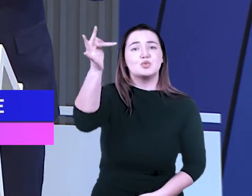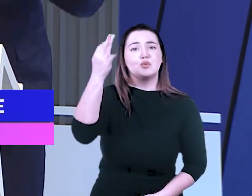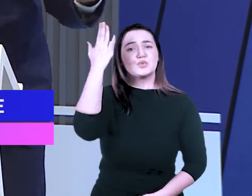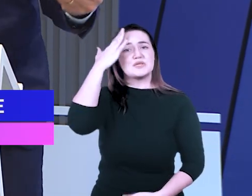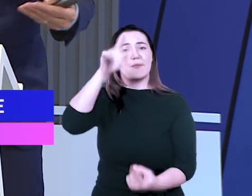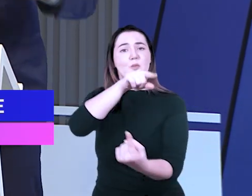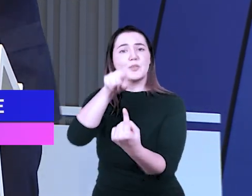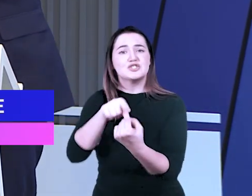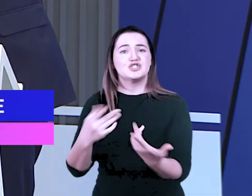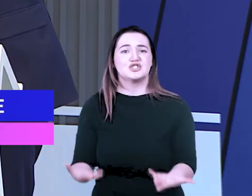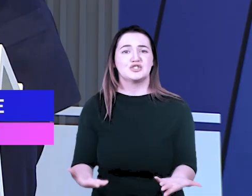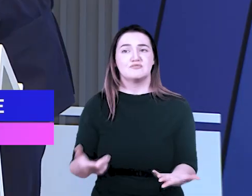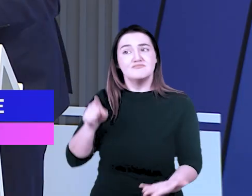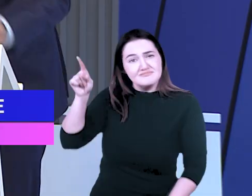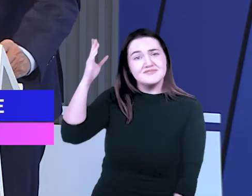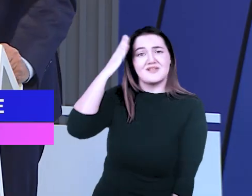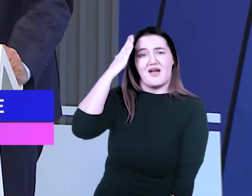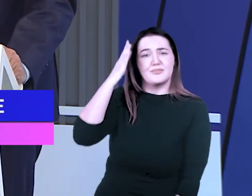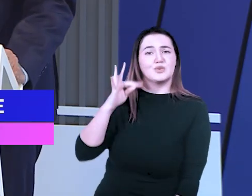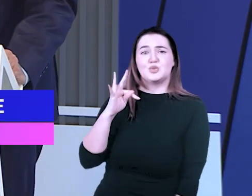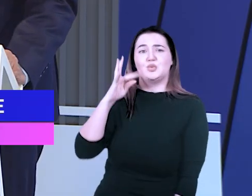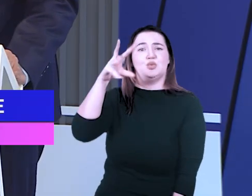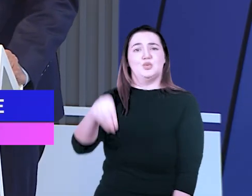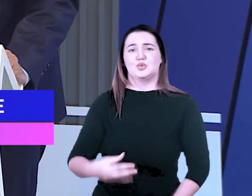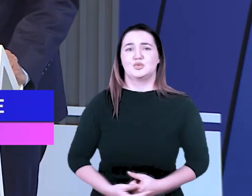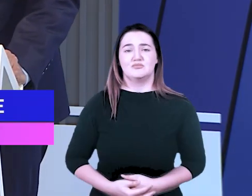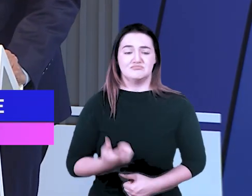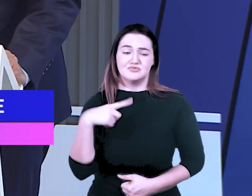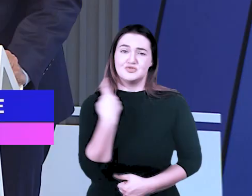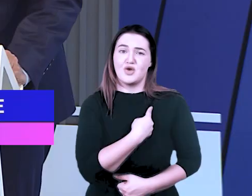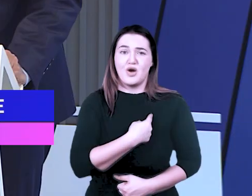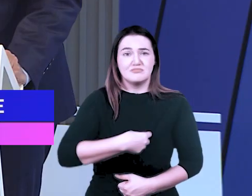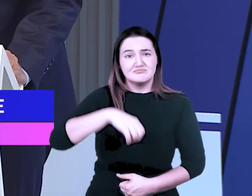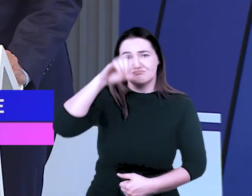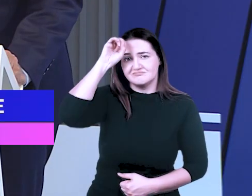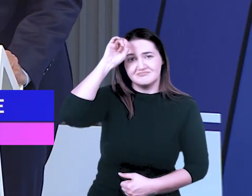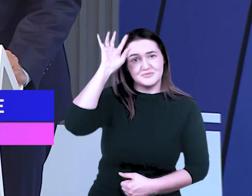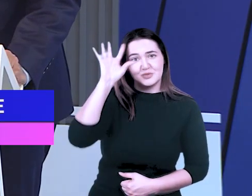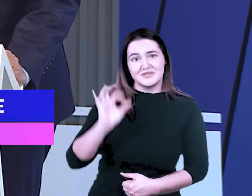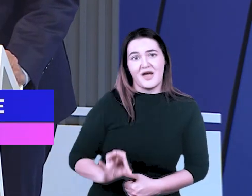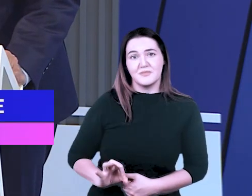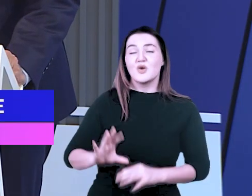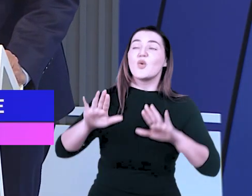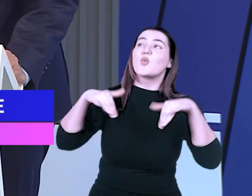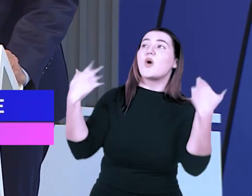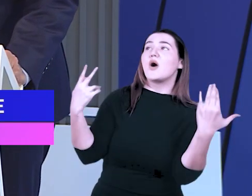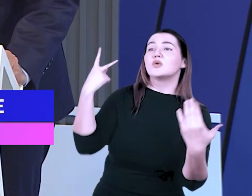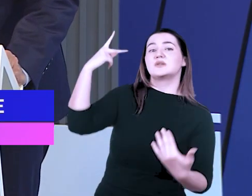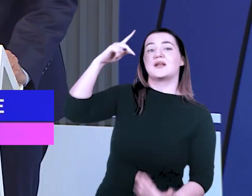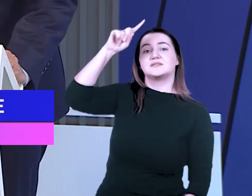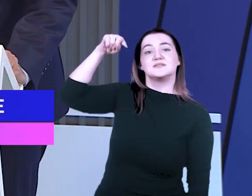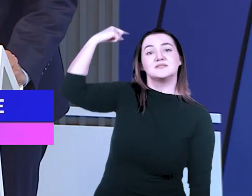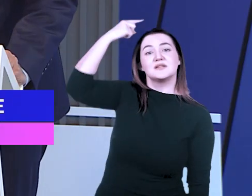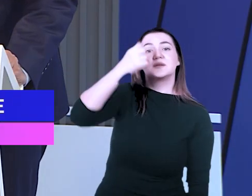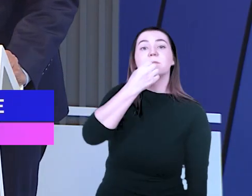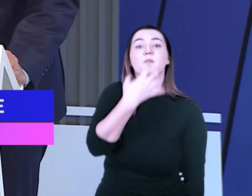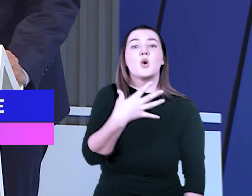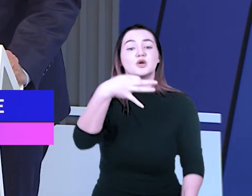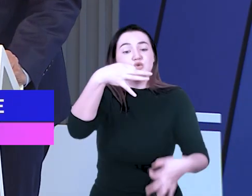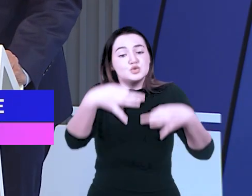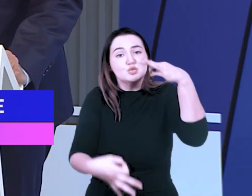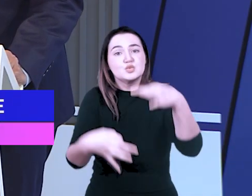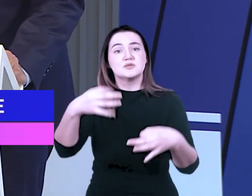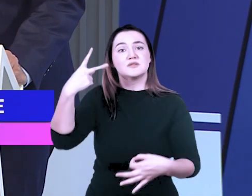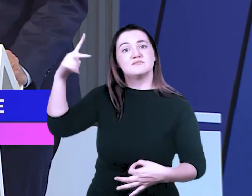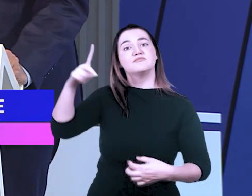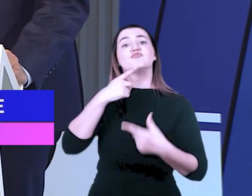a atender e compreender exatamente qual é a santa, boa e justa vontade do